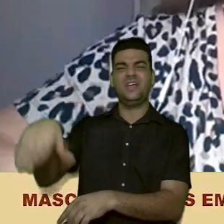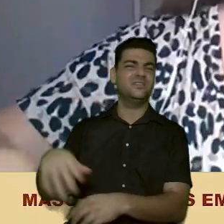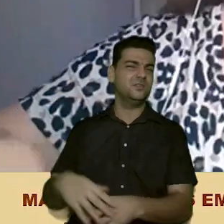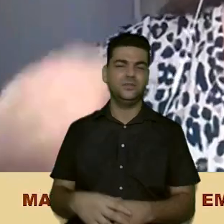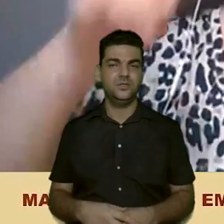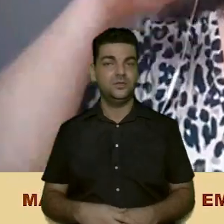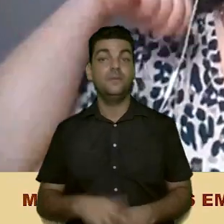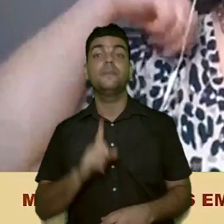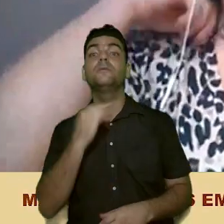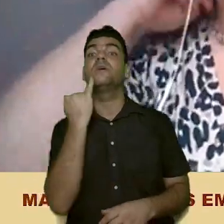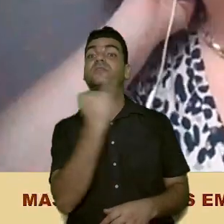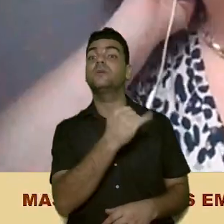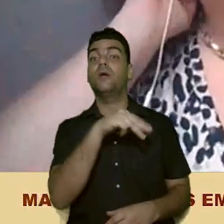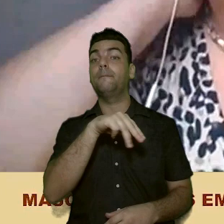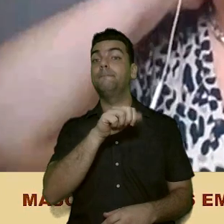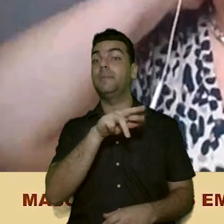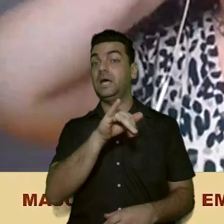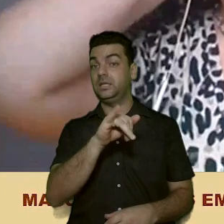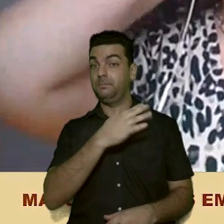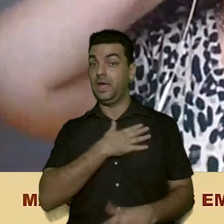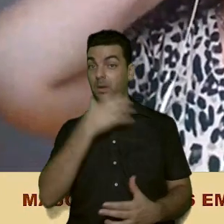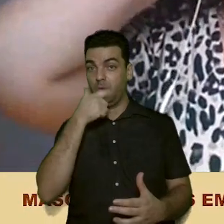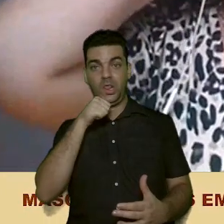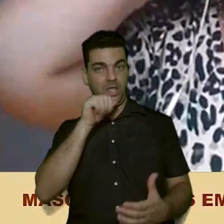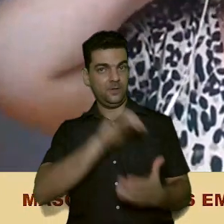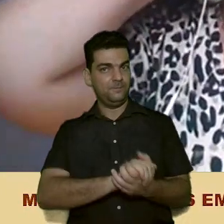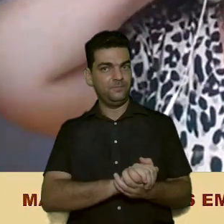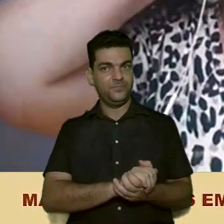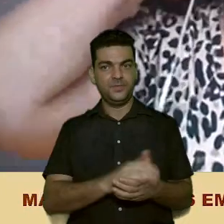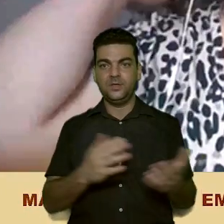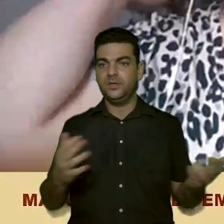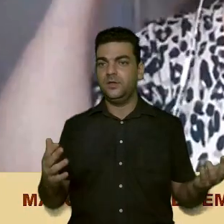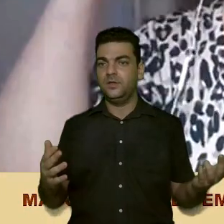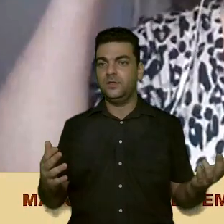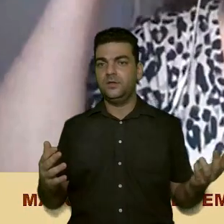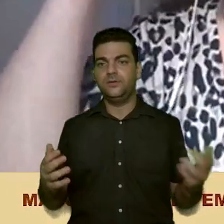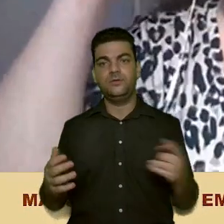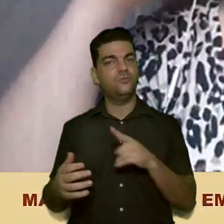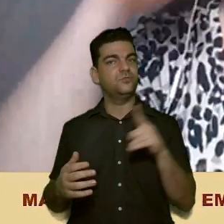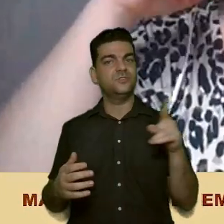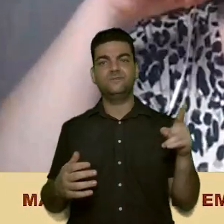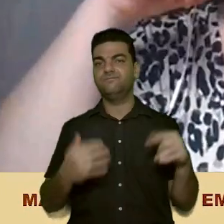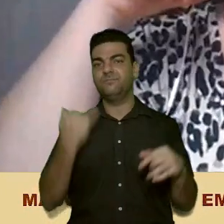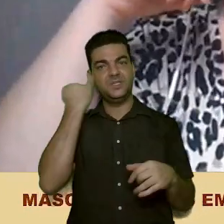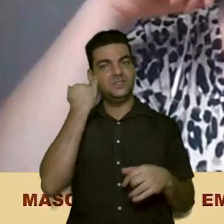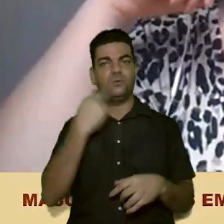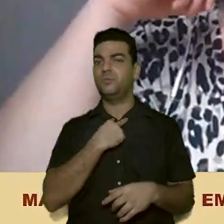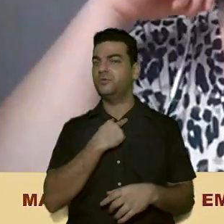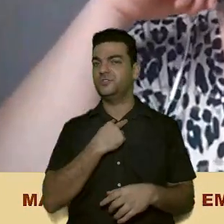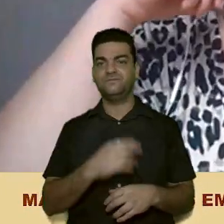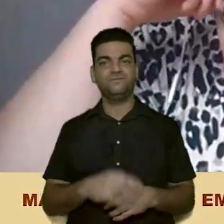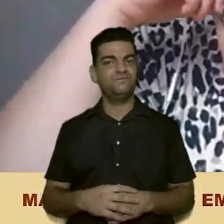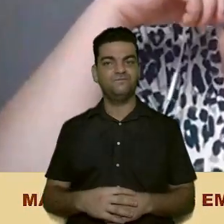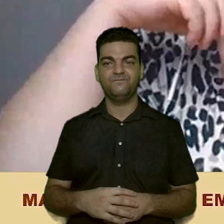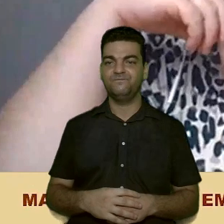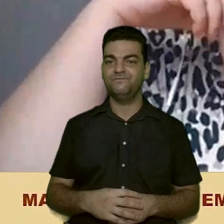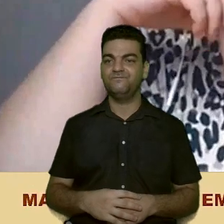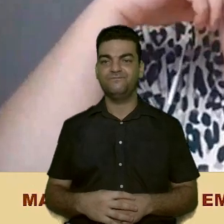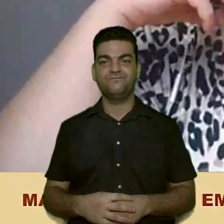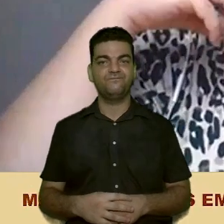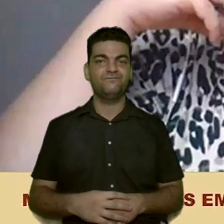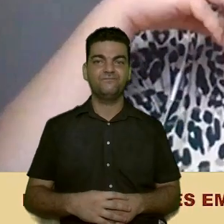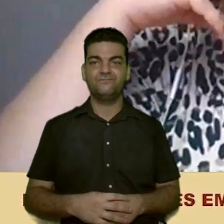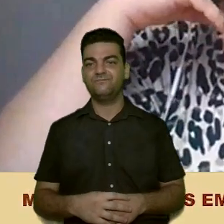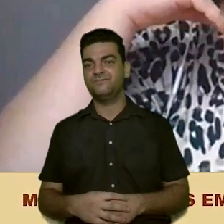com a minha companheira, com a Mari, né? E ela falou, bem, mas vocês não podem ter preguiça, não. Foi uma coisa que não dá, é para vocês terem